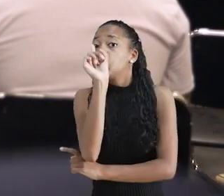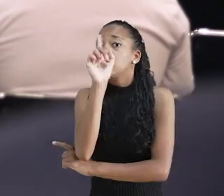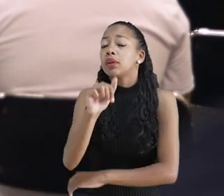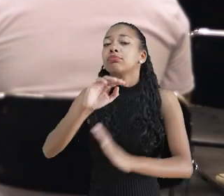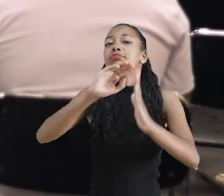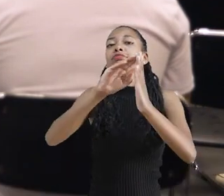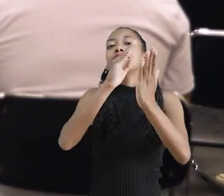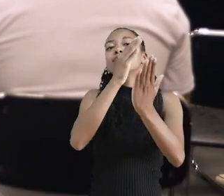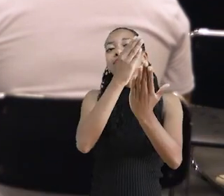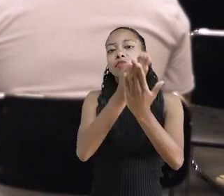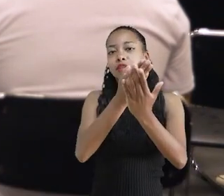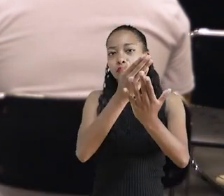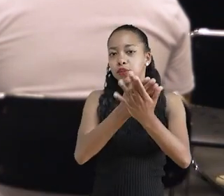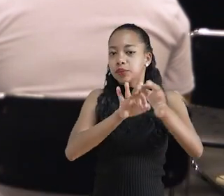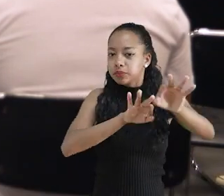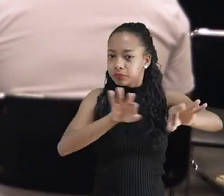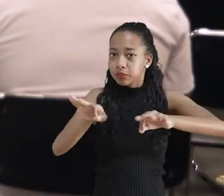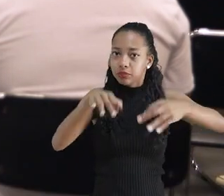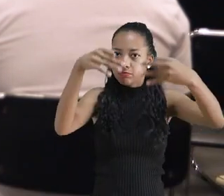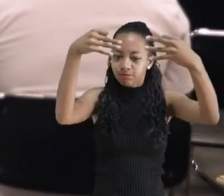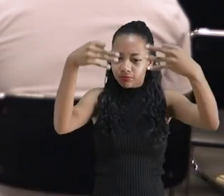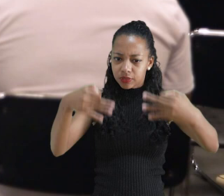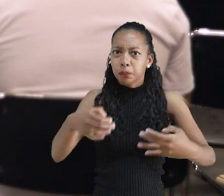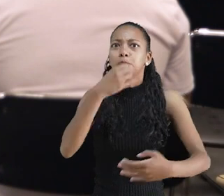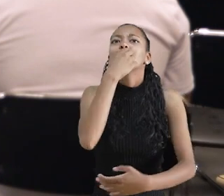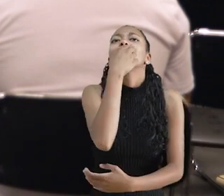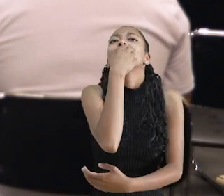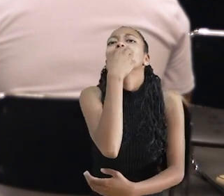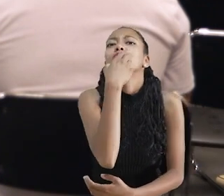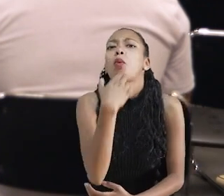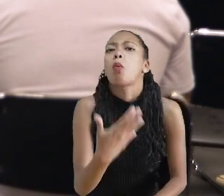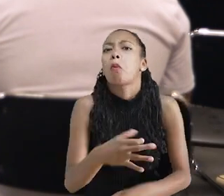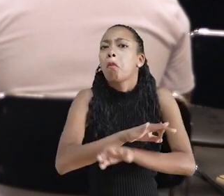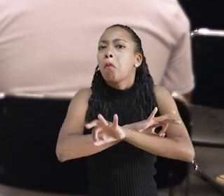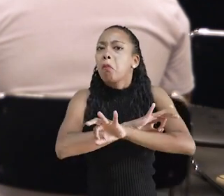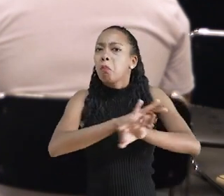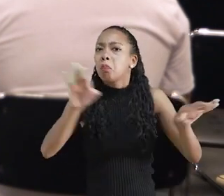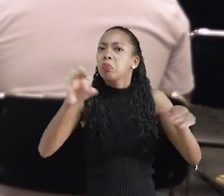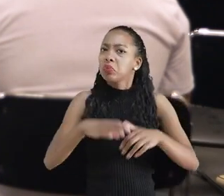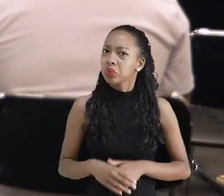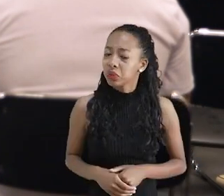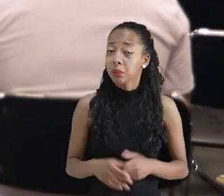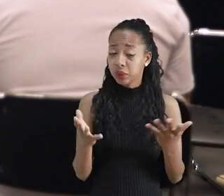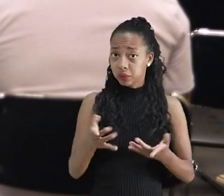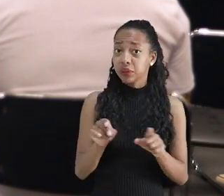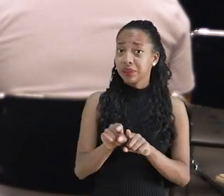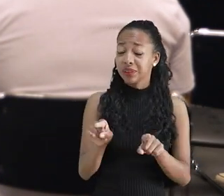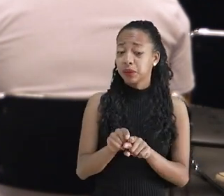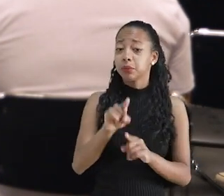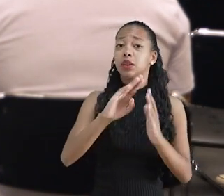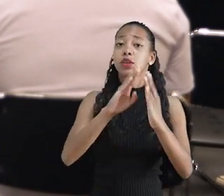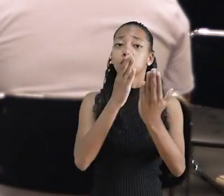escola saiu finalmente a escola numa estrutura magnífica muito boa né e virou uma escola técnica que hoje